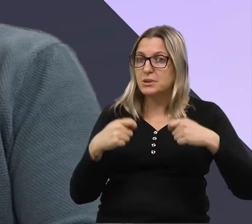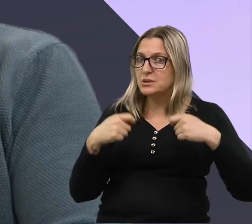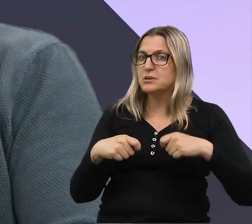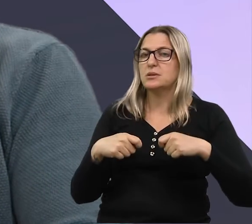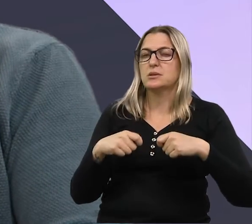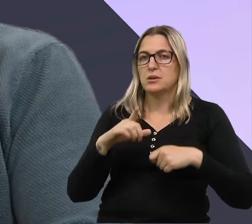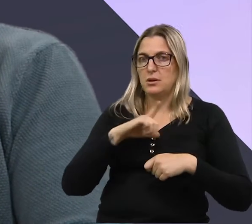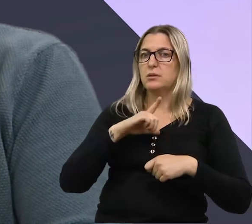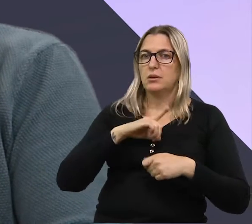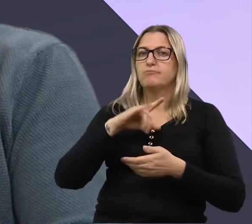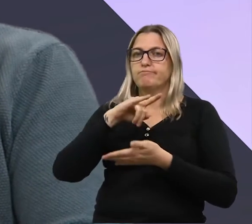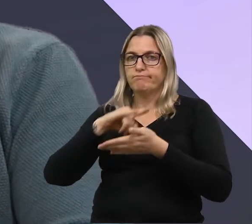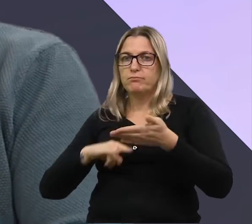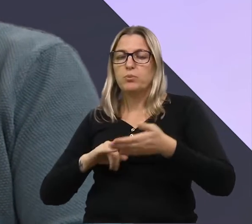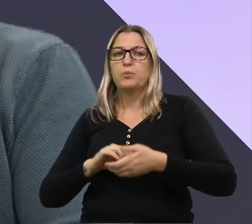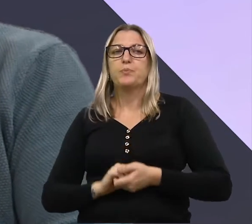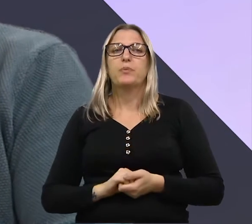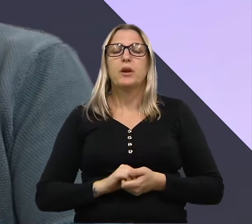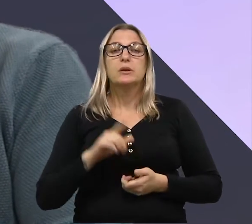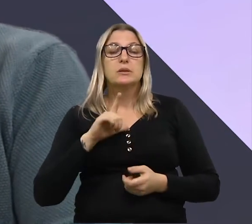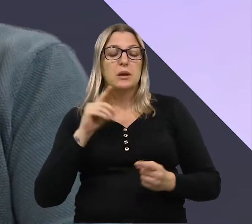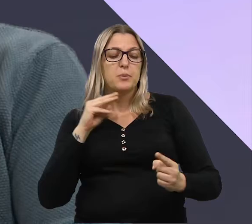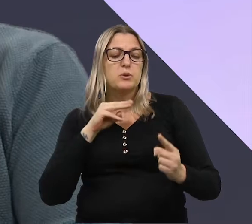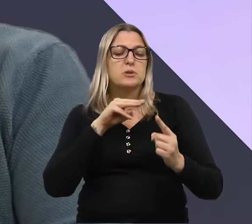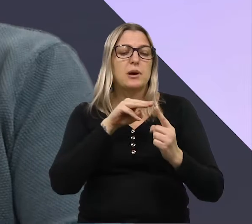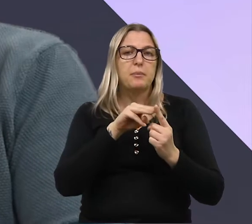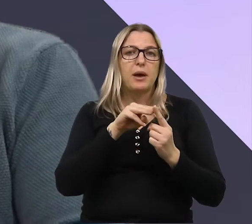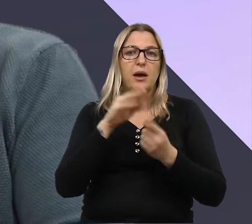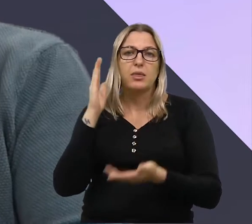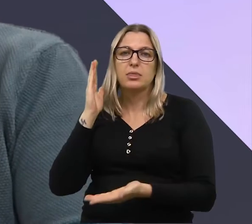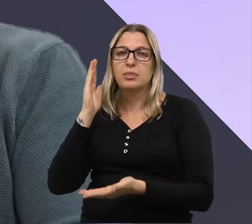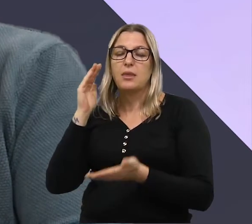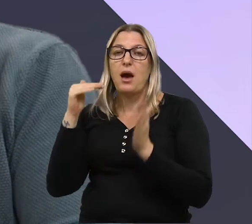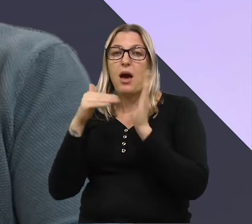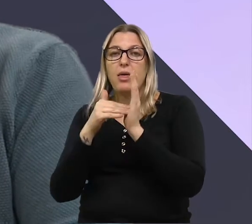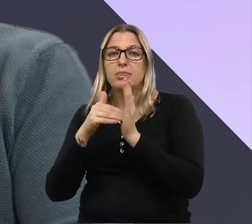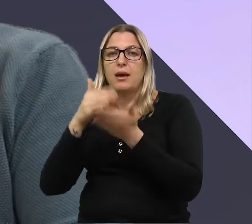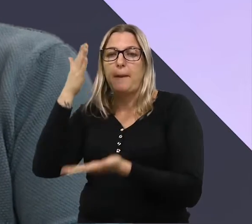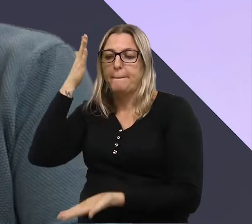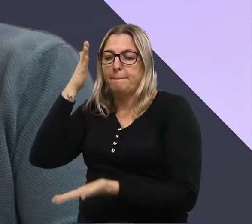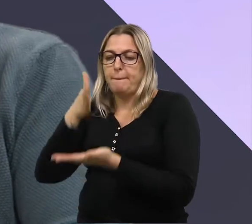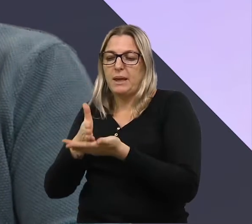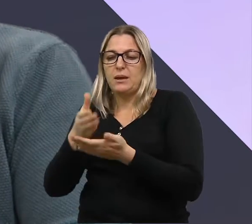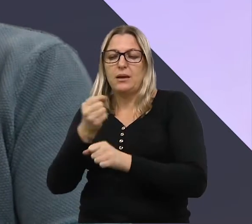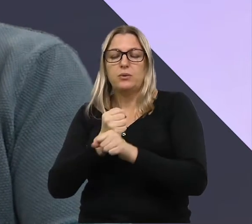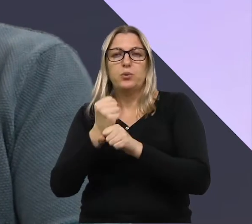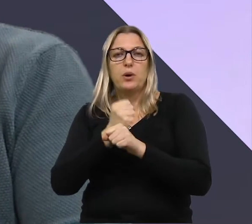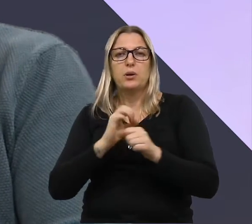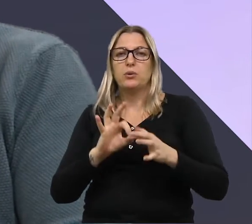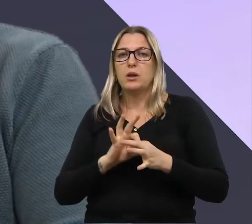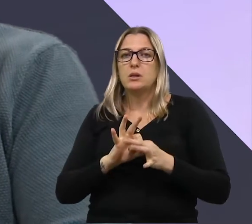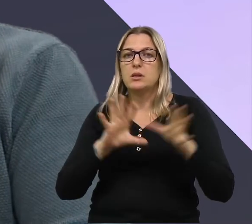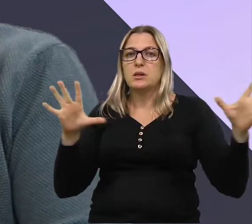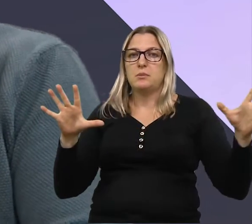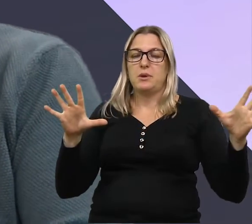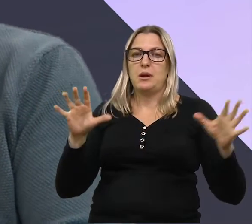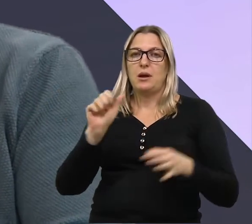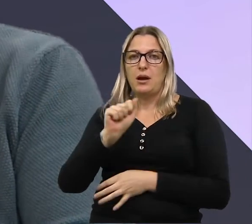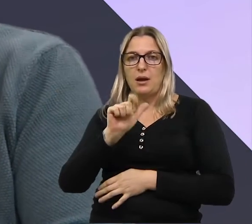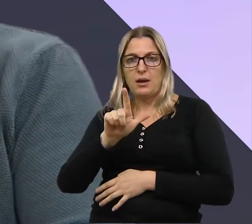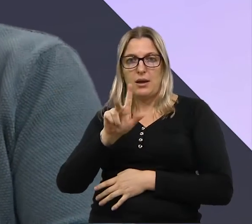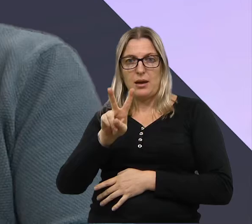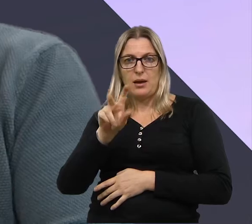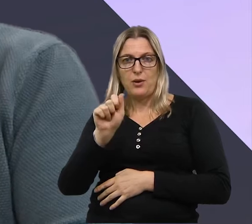a uma meta também hoje nós queremos aí até a mim o ano nosso liberarmos os alvarás para as empresas que solicitam em